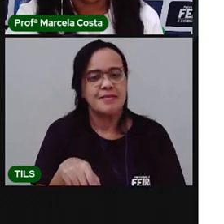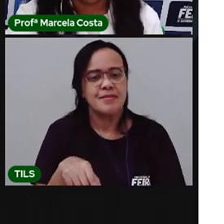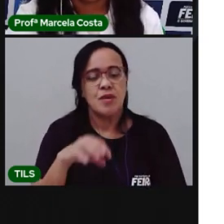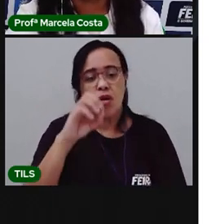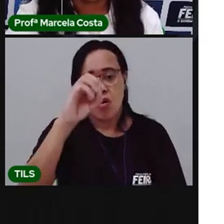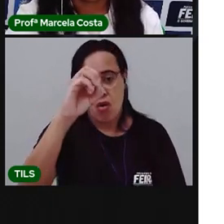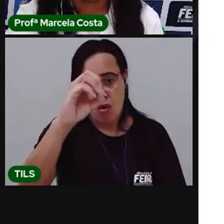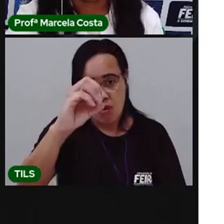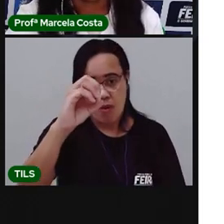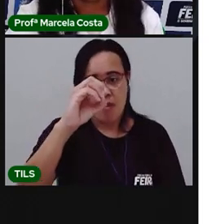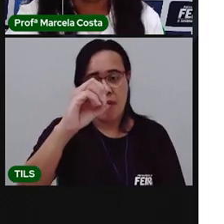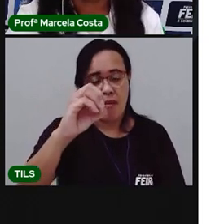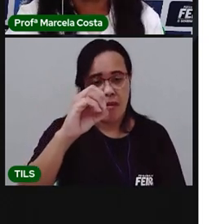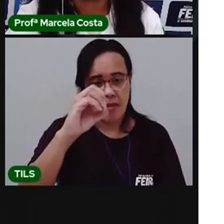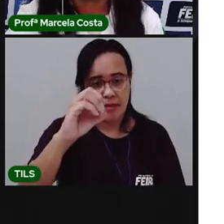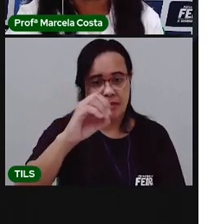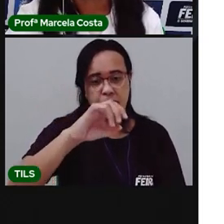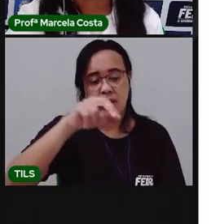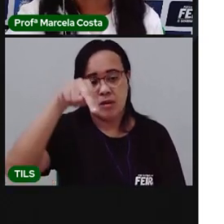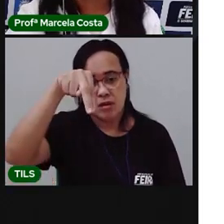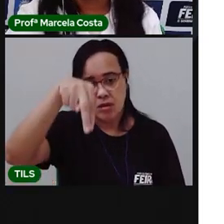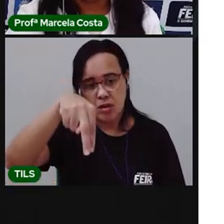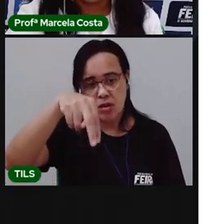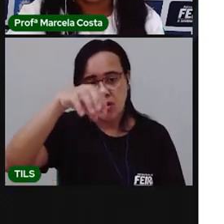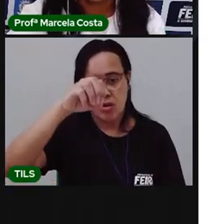é o O, né? Nojo.